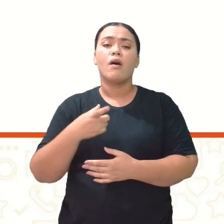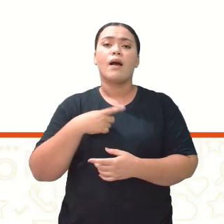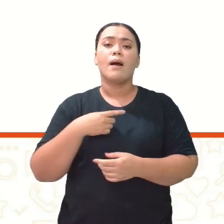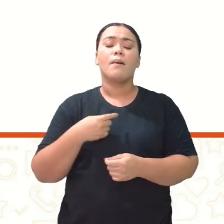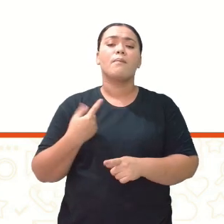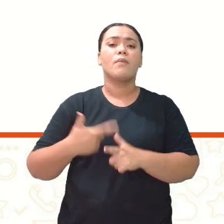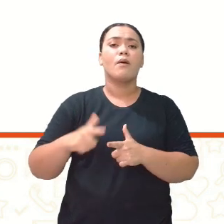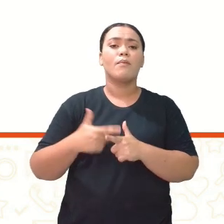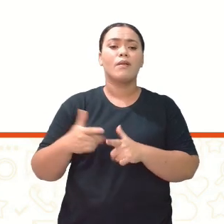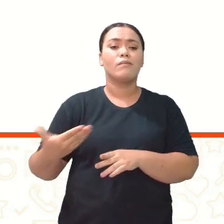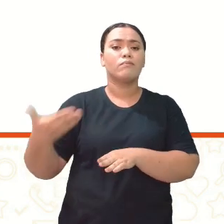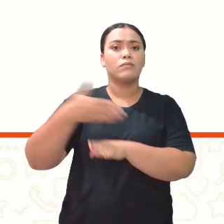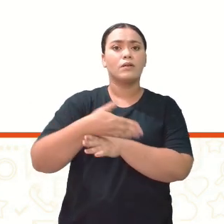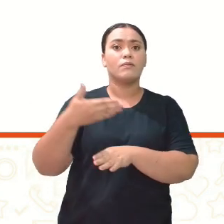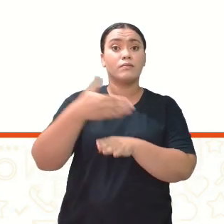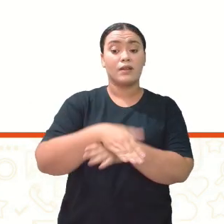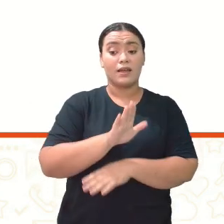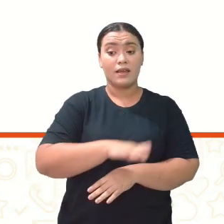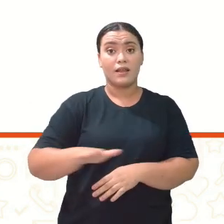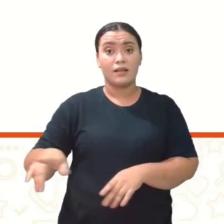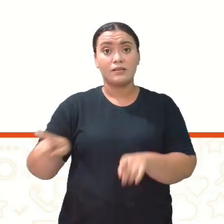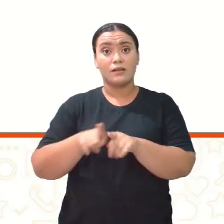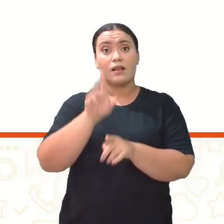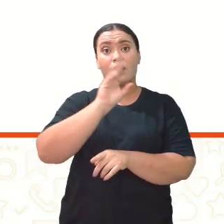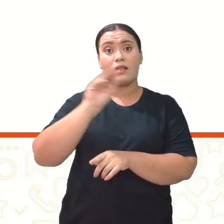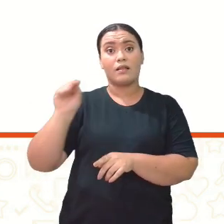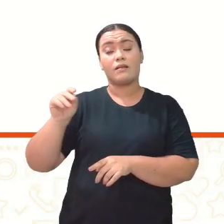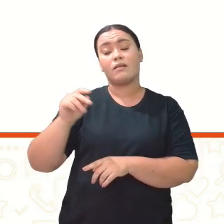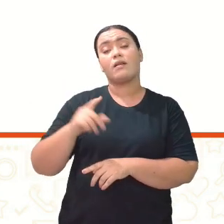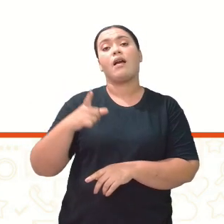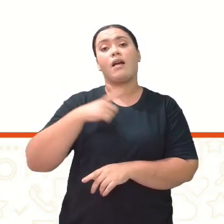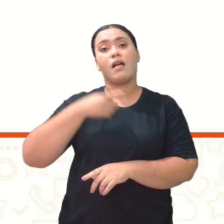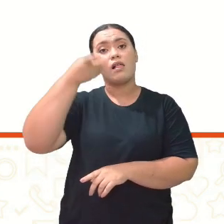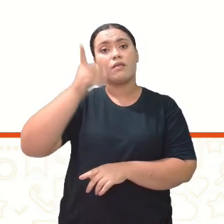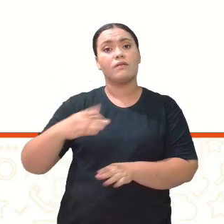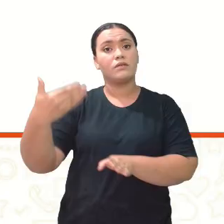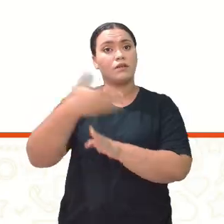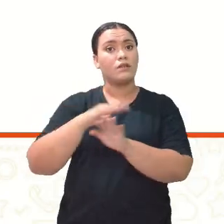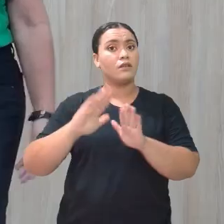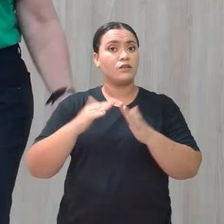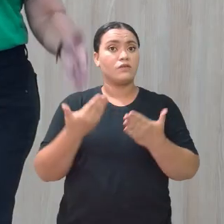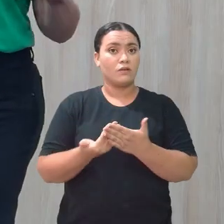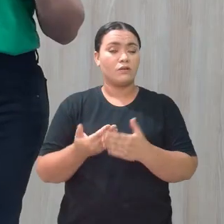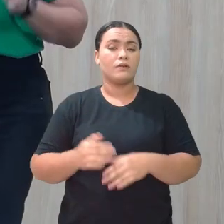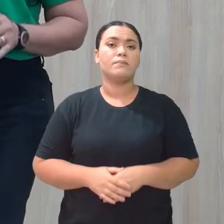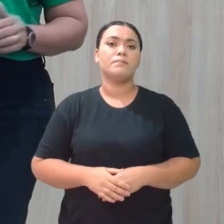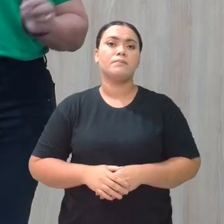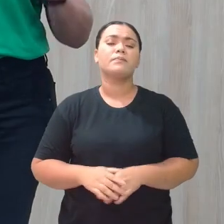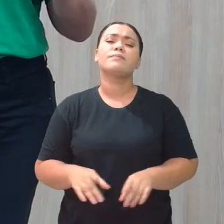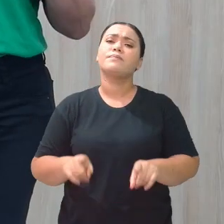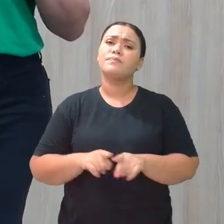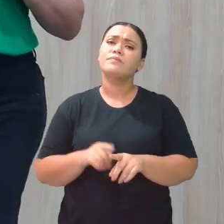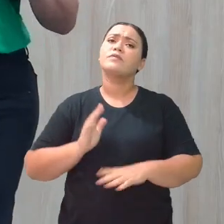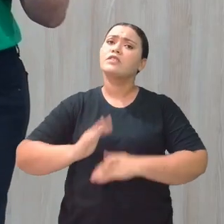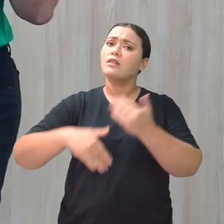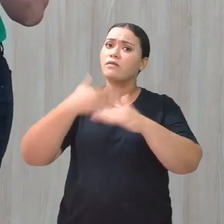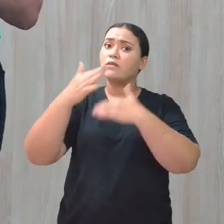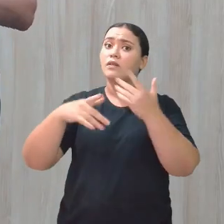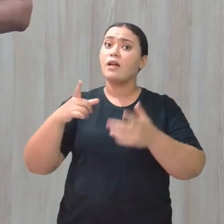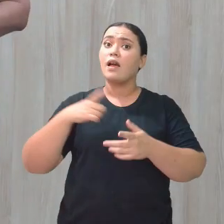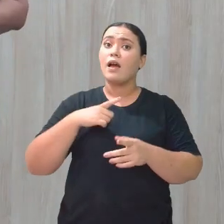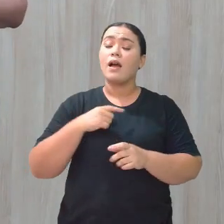a permanência de crianças e adolescentes com deficiência na escola. E também o desenvolvimento